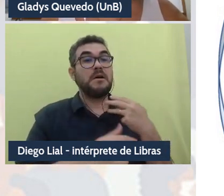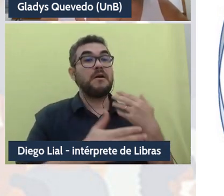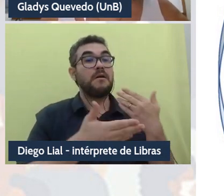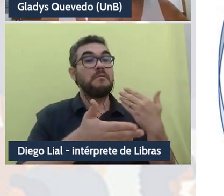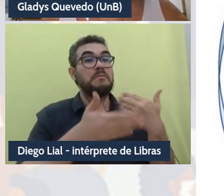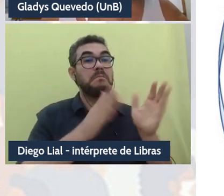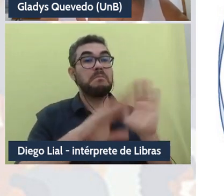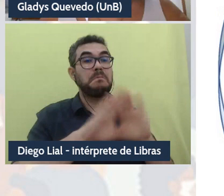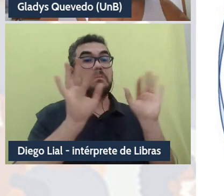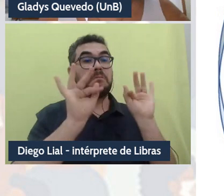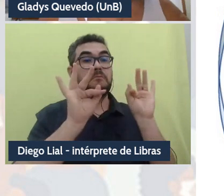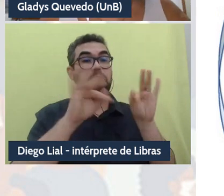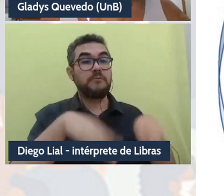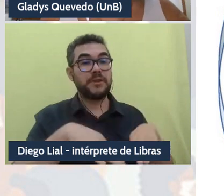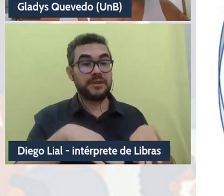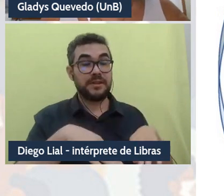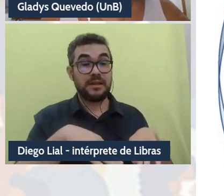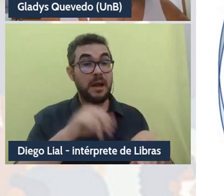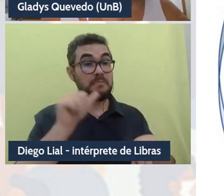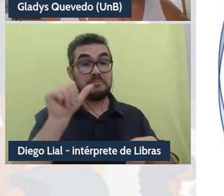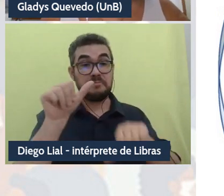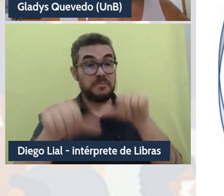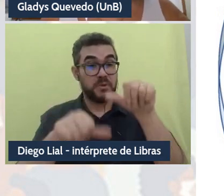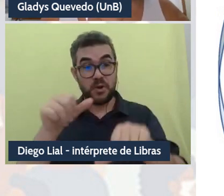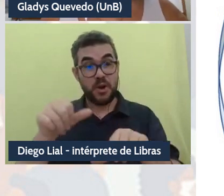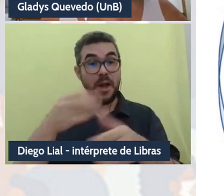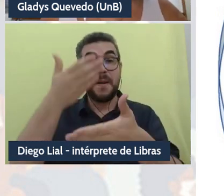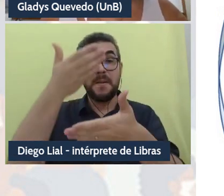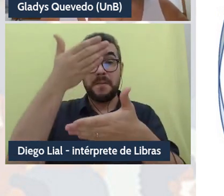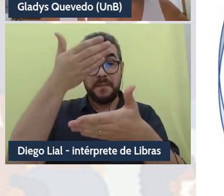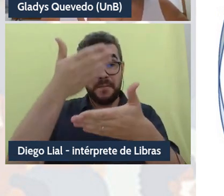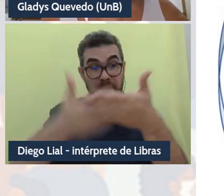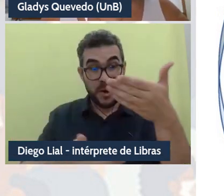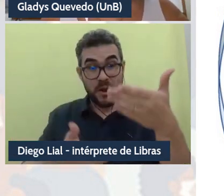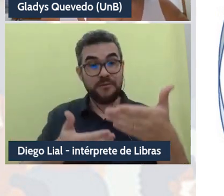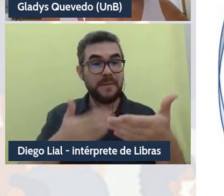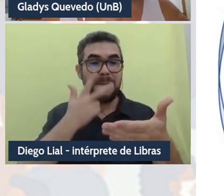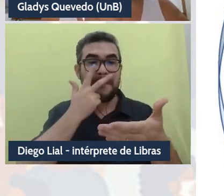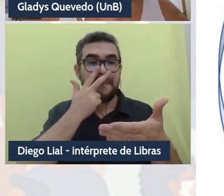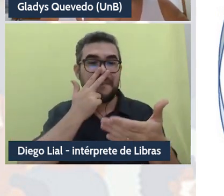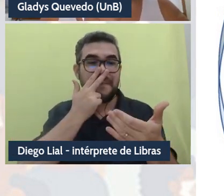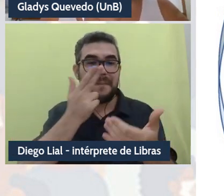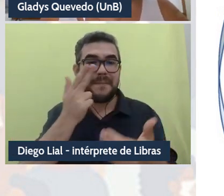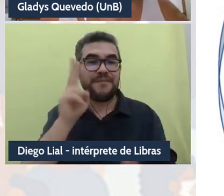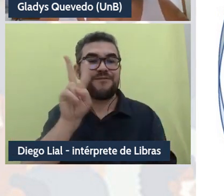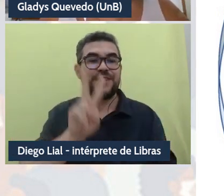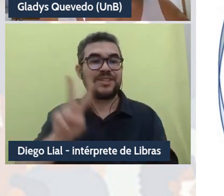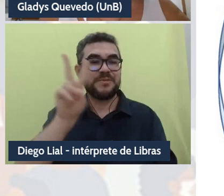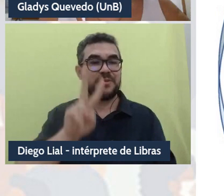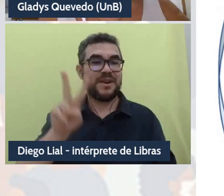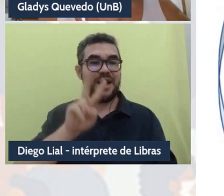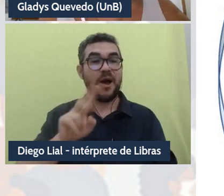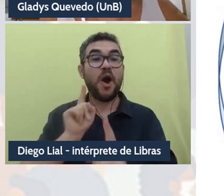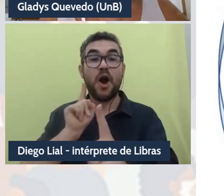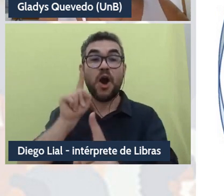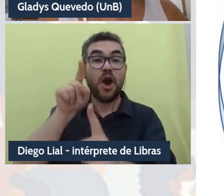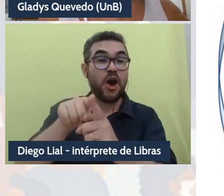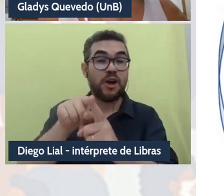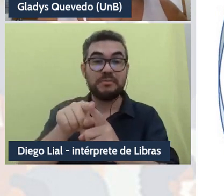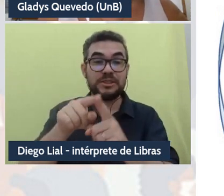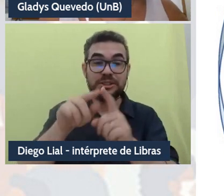de exame de saída e se transformou num grande vestibular nacional, né? Um grande exame de entrada.